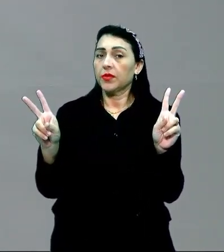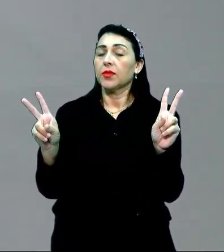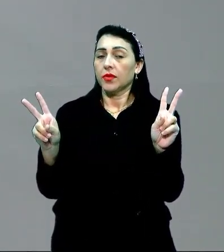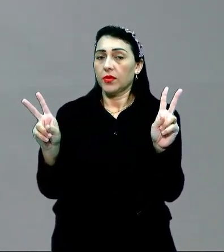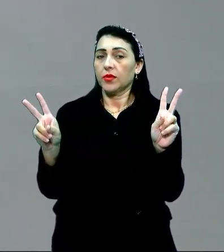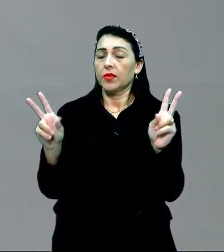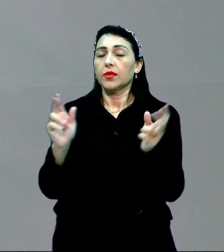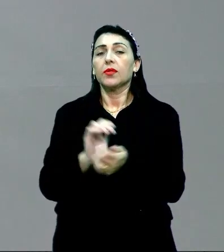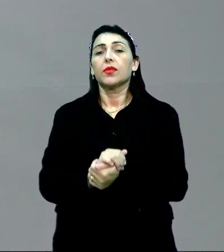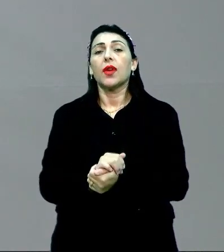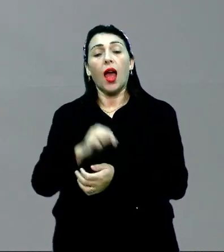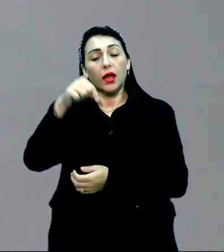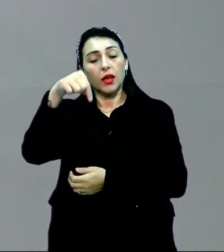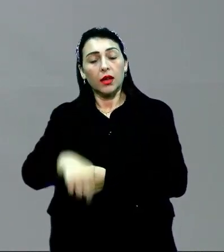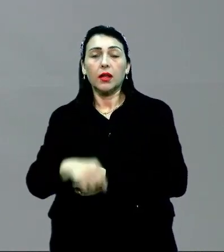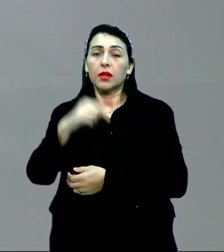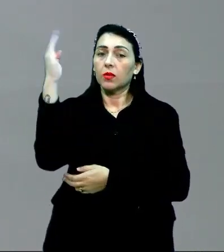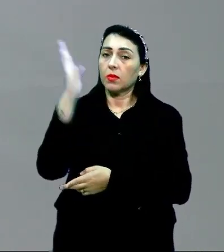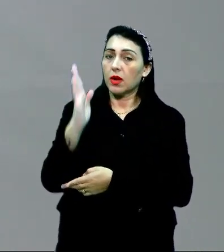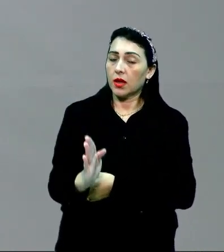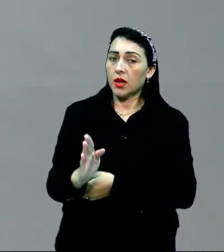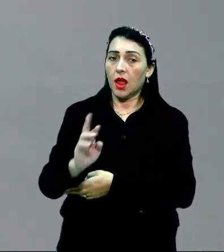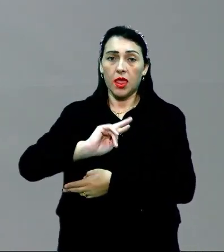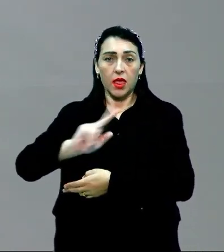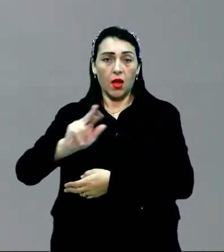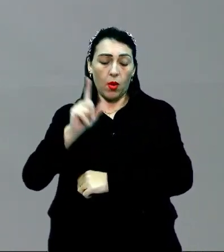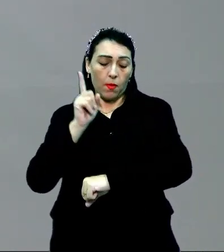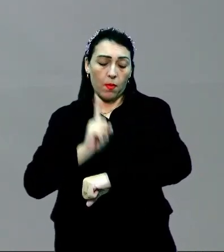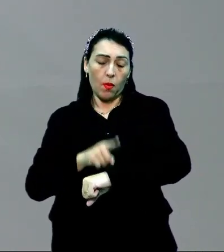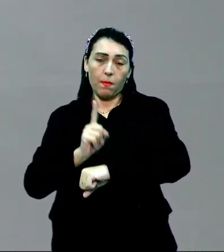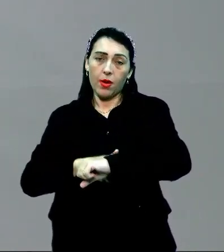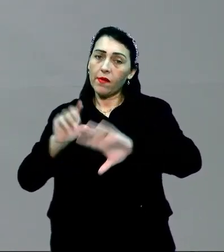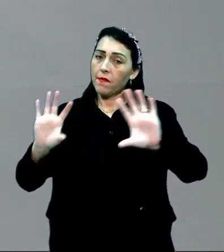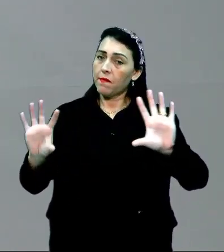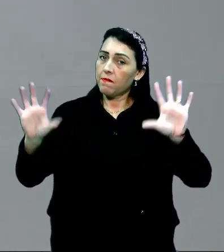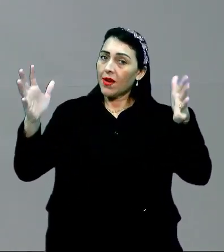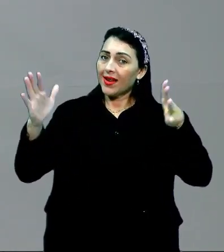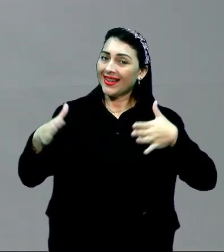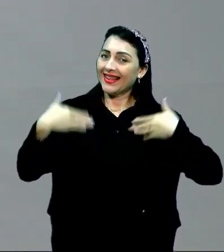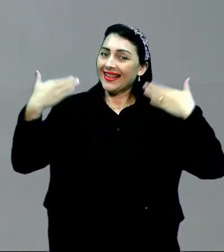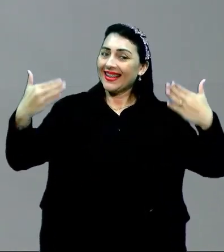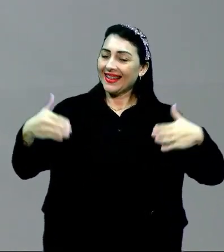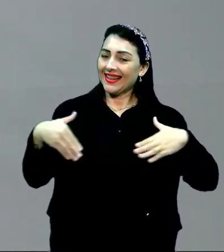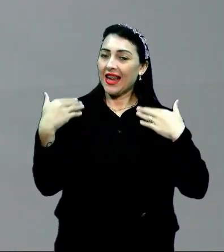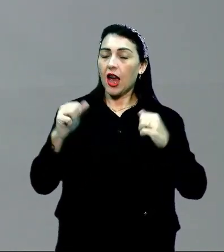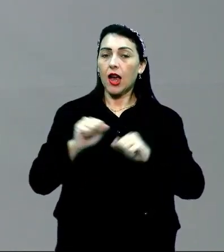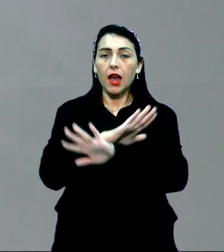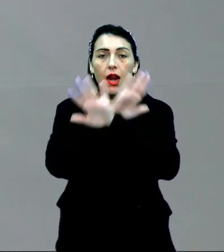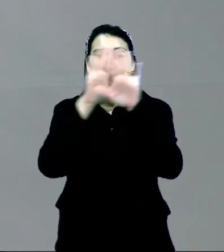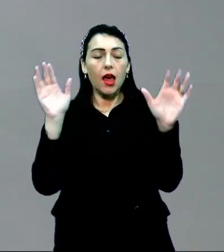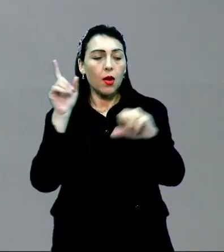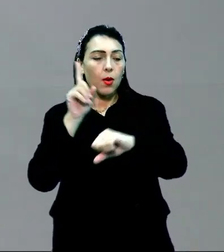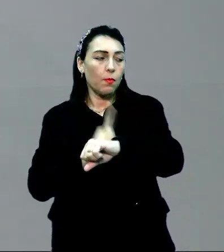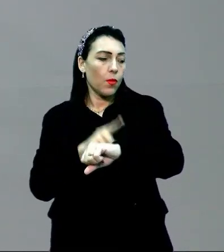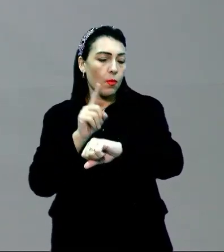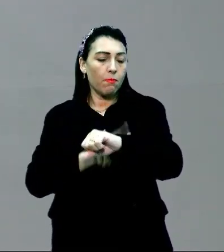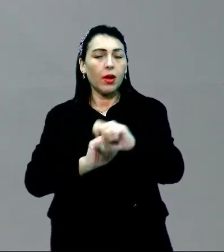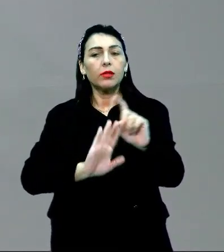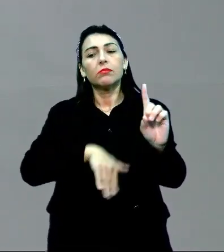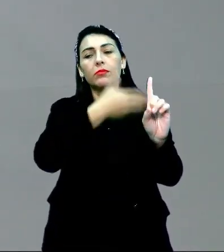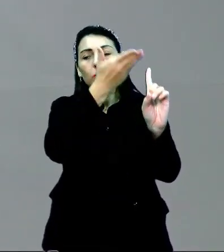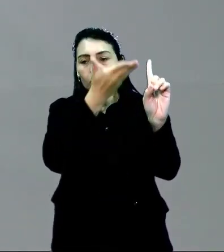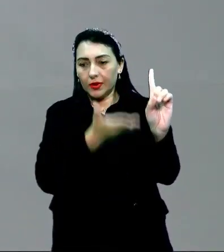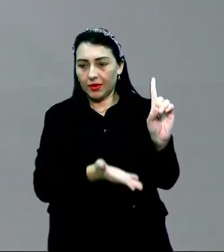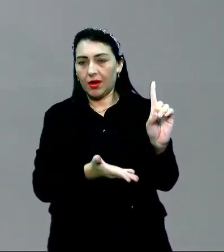geralmente aqui no Brasil não é um momento de festividade ou de alegria né claro que é um momento de homenagem